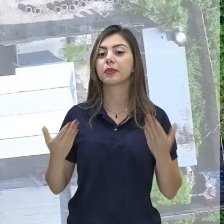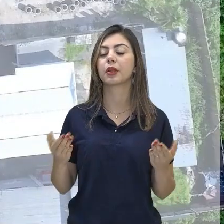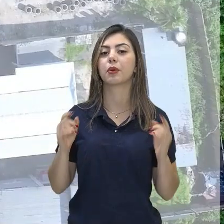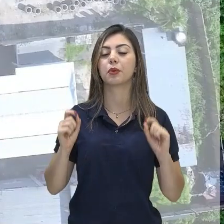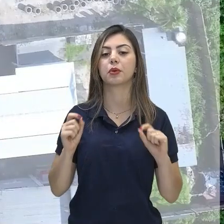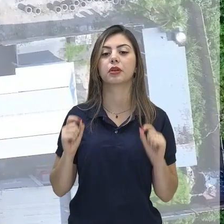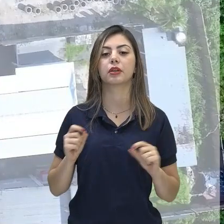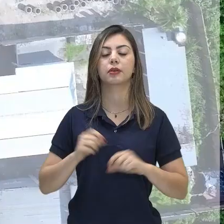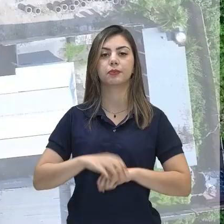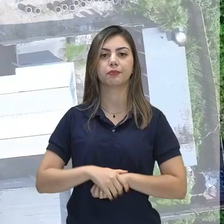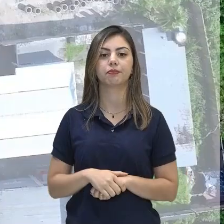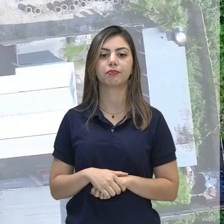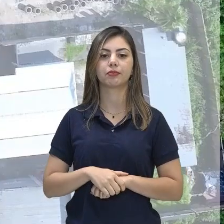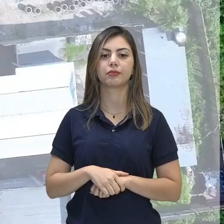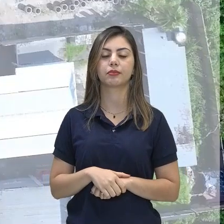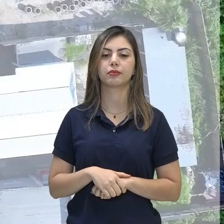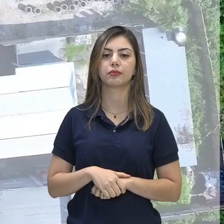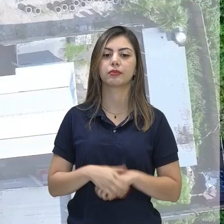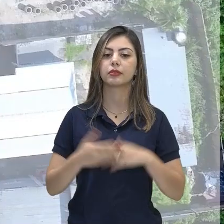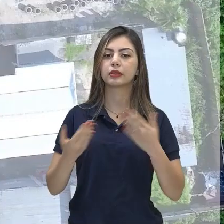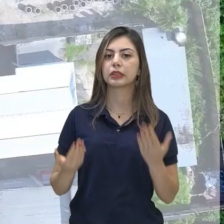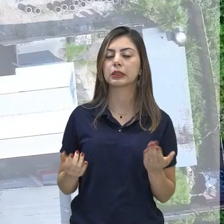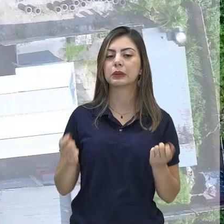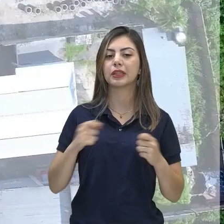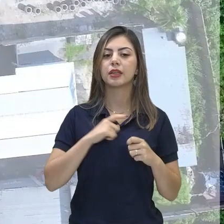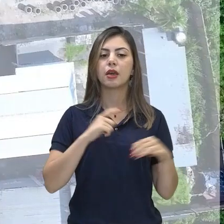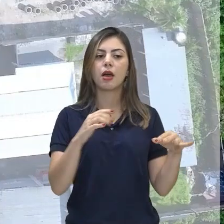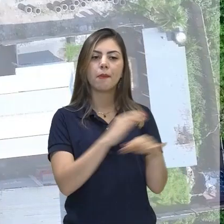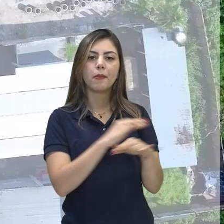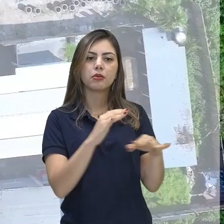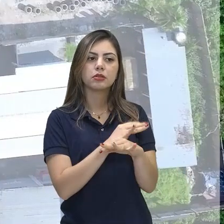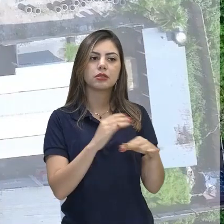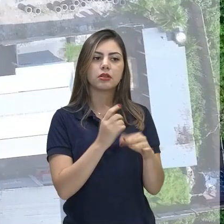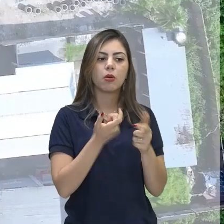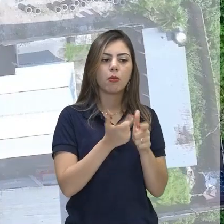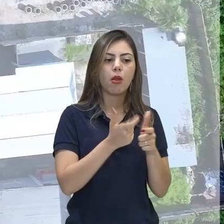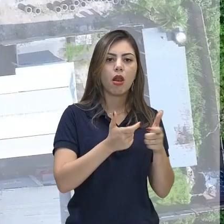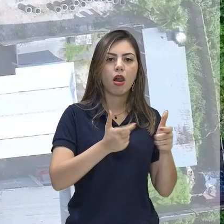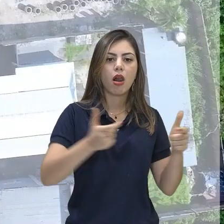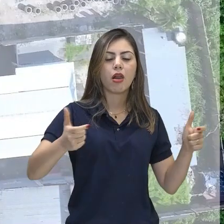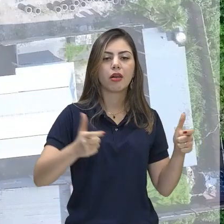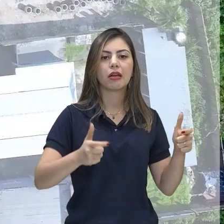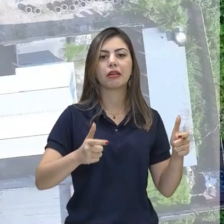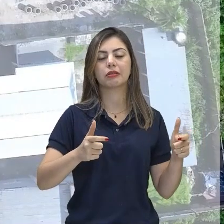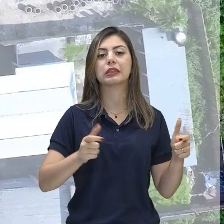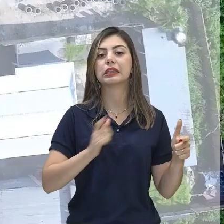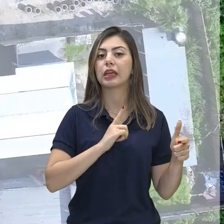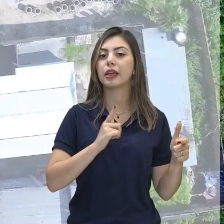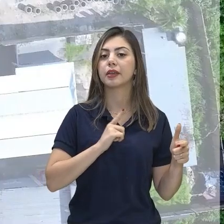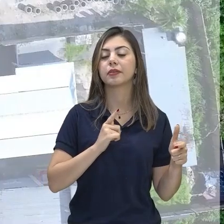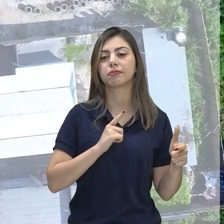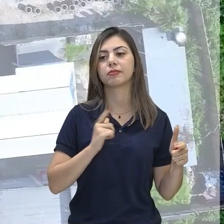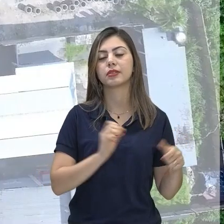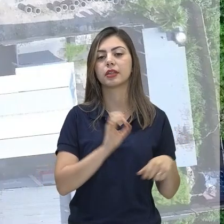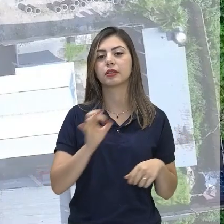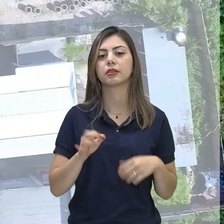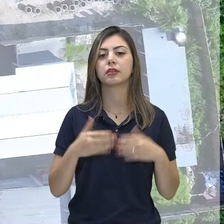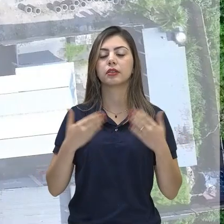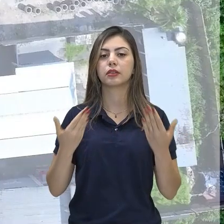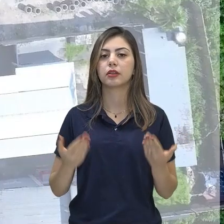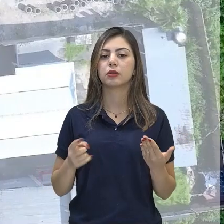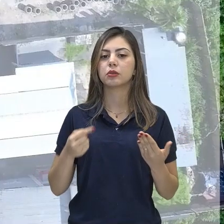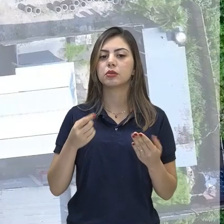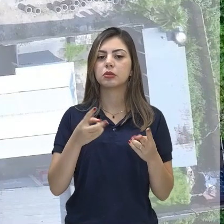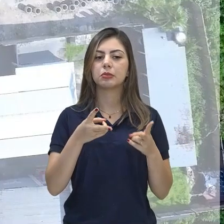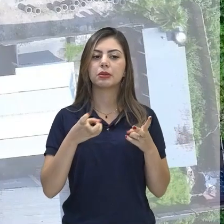a expansão da urbanização da população ela é tão grande na cidade de Manaus que em